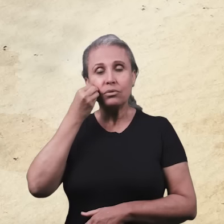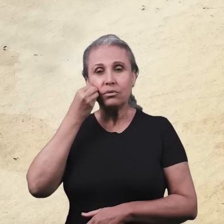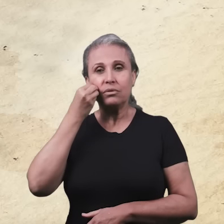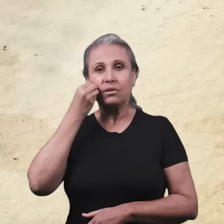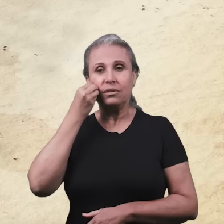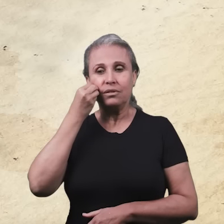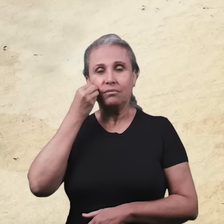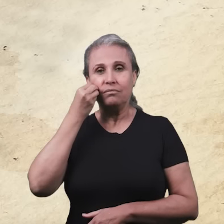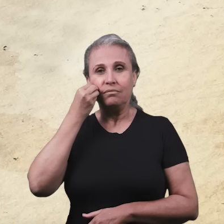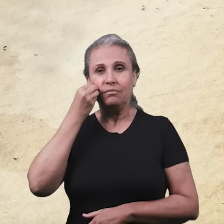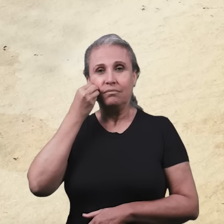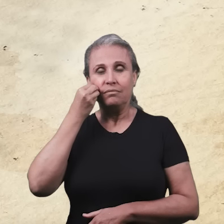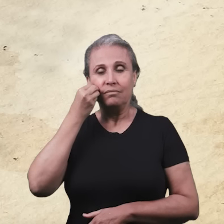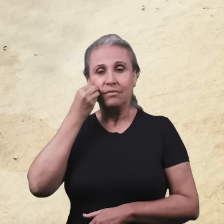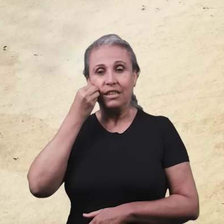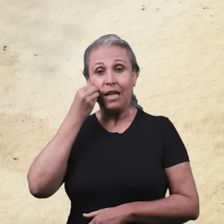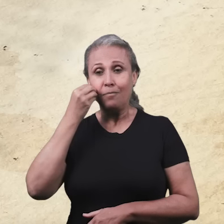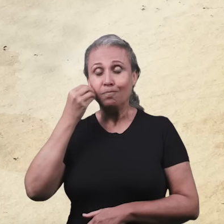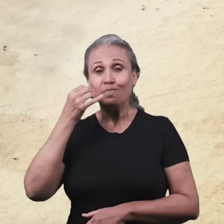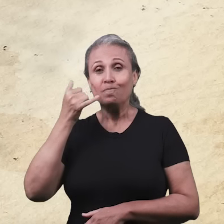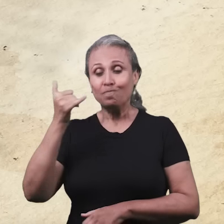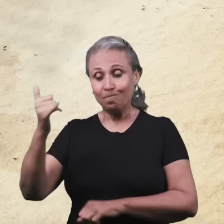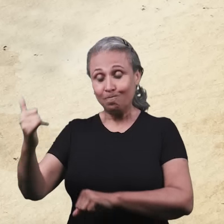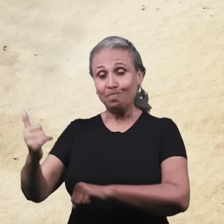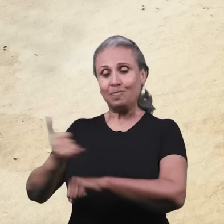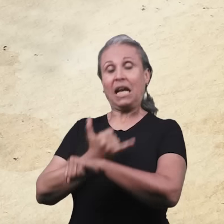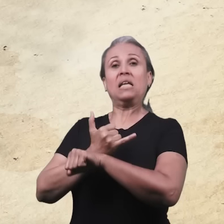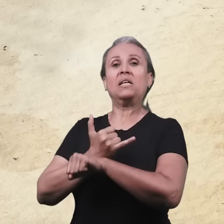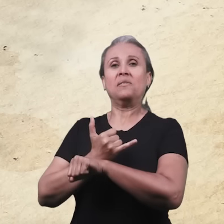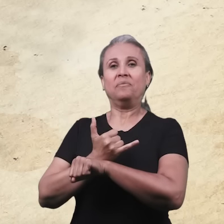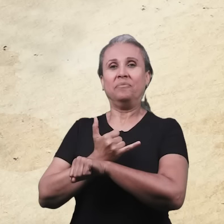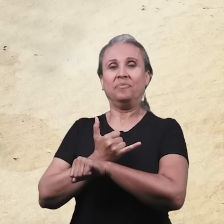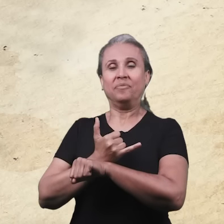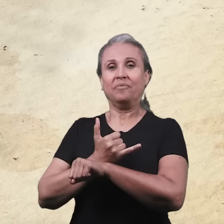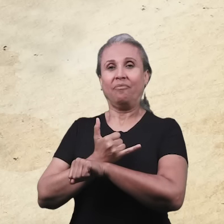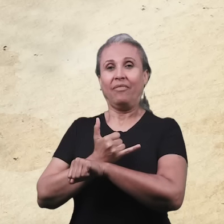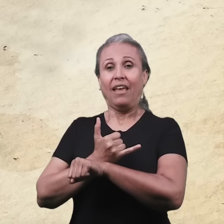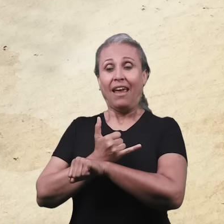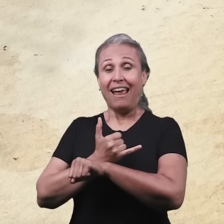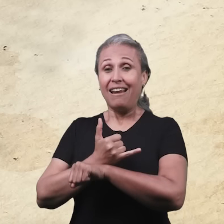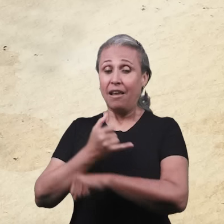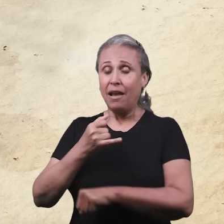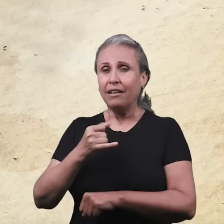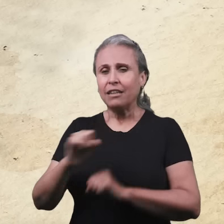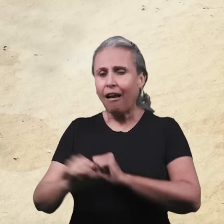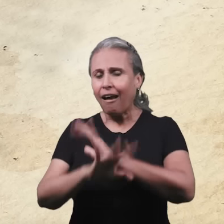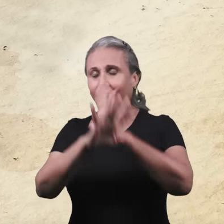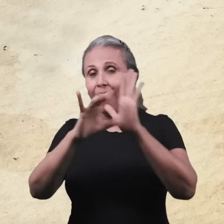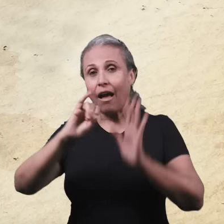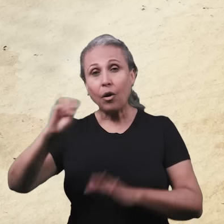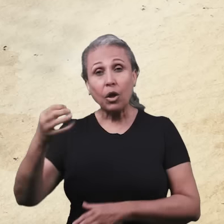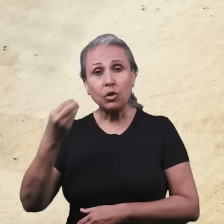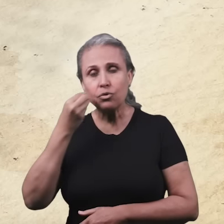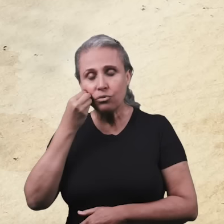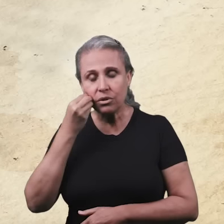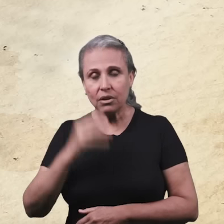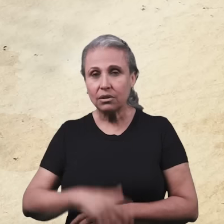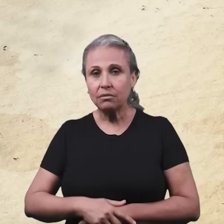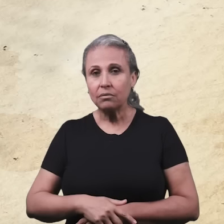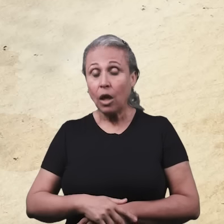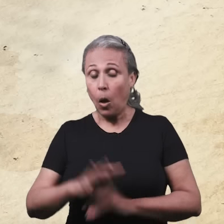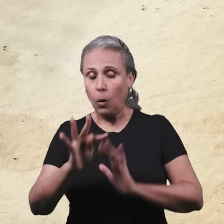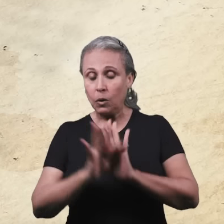trairia, né? Na verdade, ele não direciona para Judas, mas ele, por exemplo, cita: não vos escolhi a